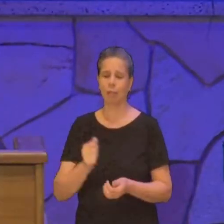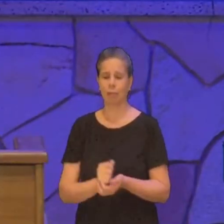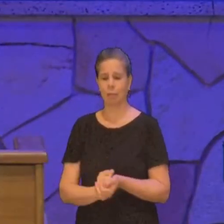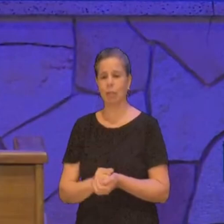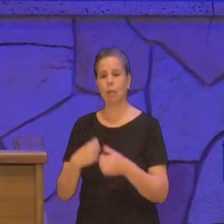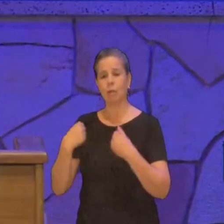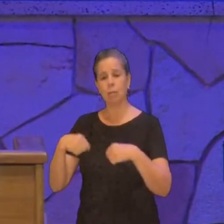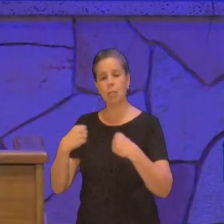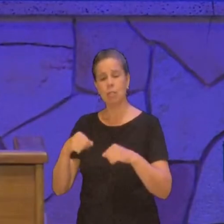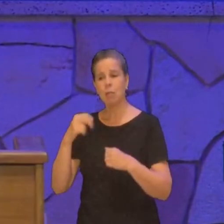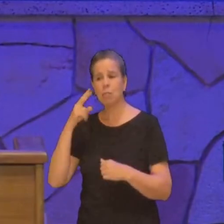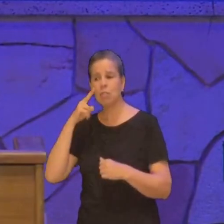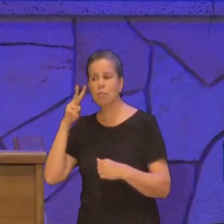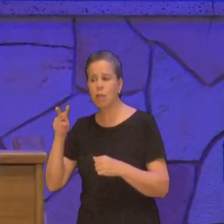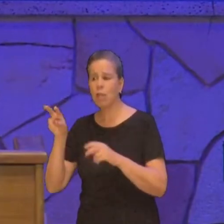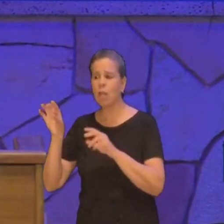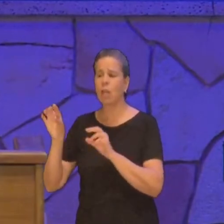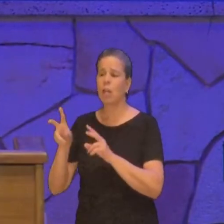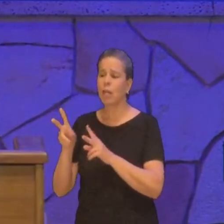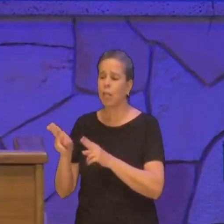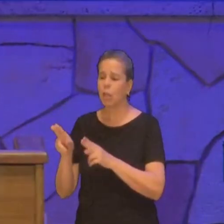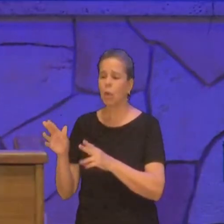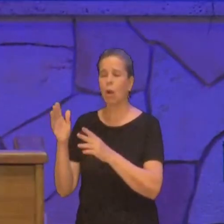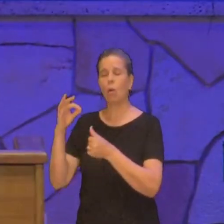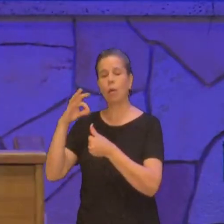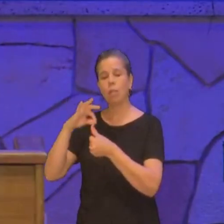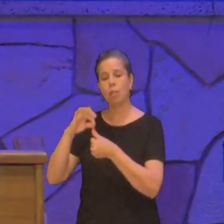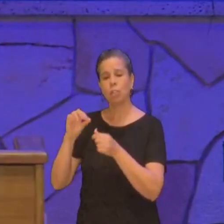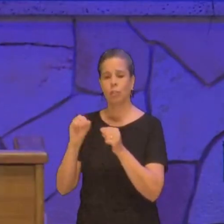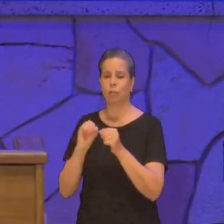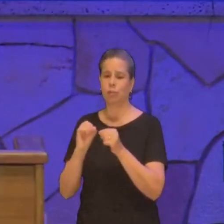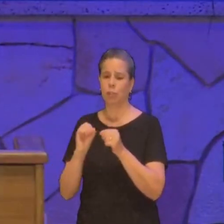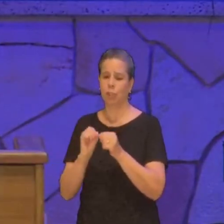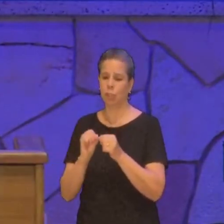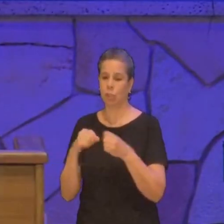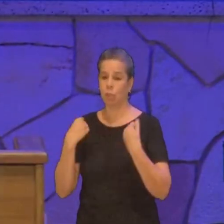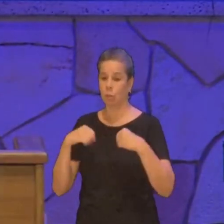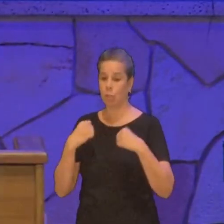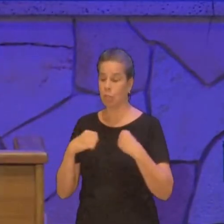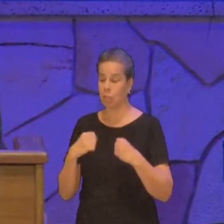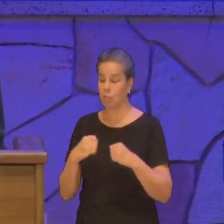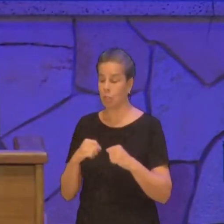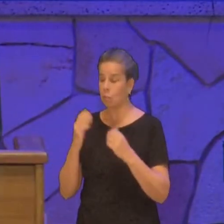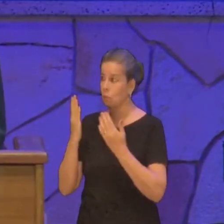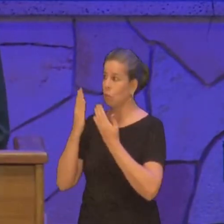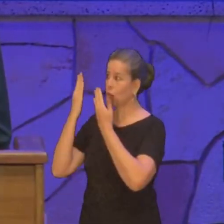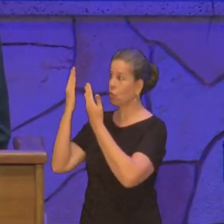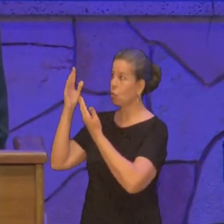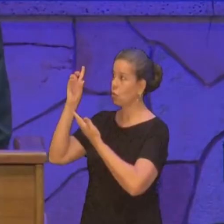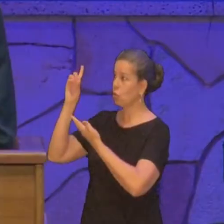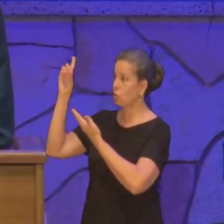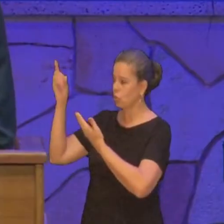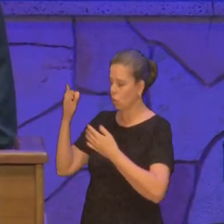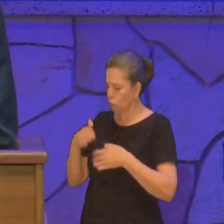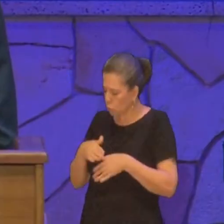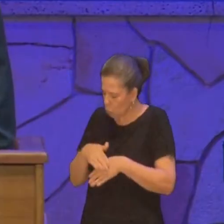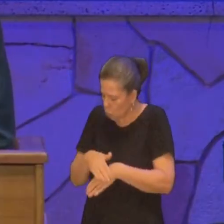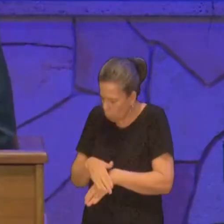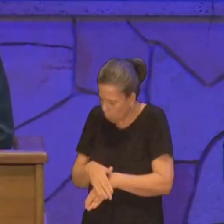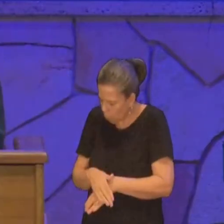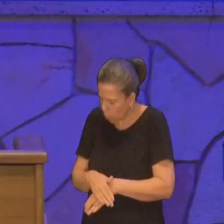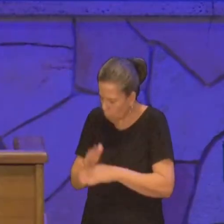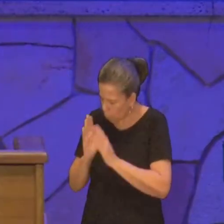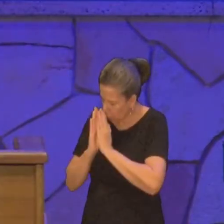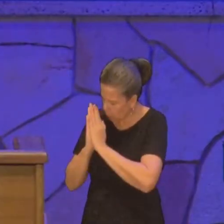Cristo. Precisamos nos colocar diante de Deus todos os dias, contritos, humildes, em